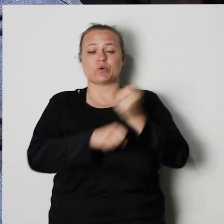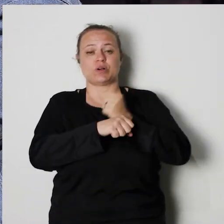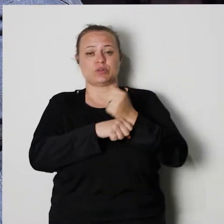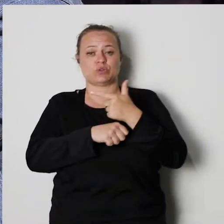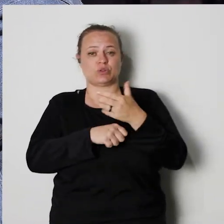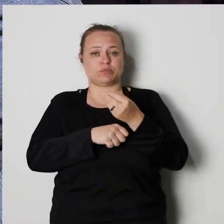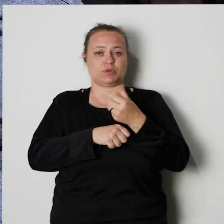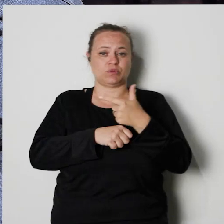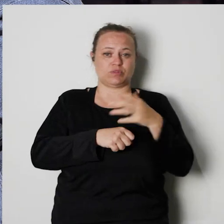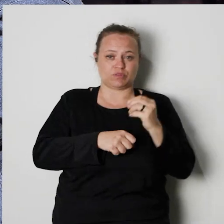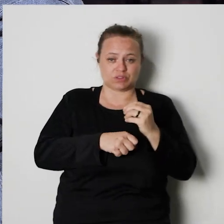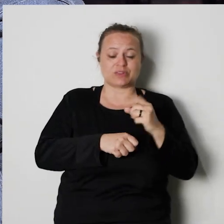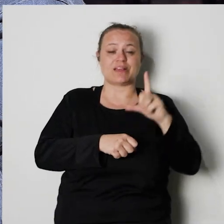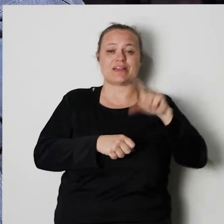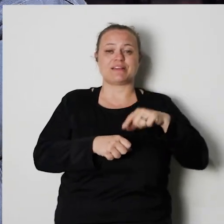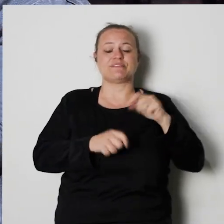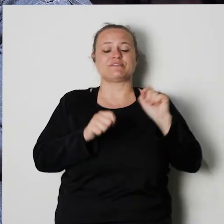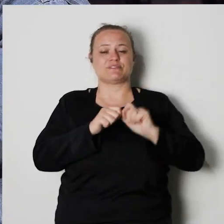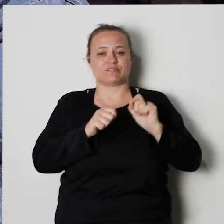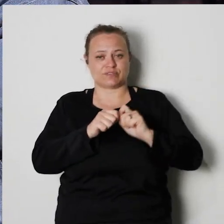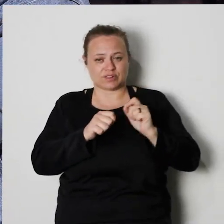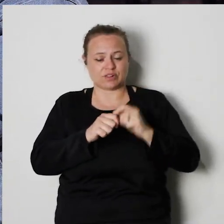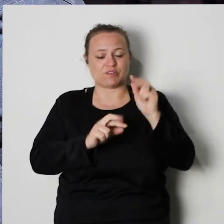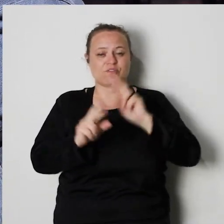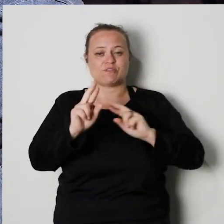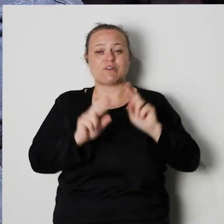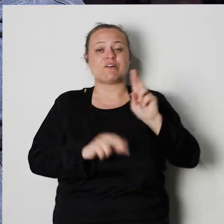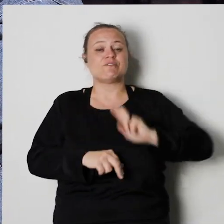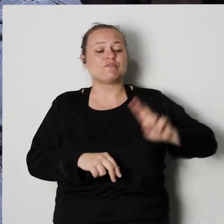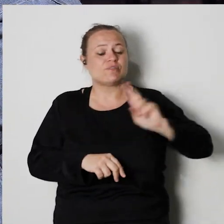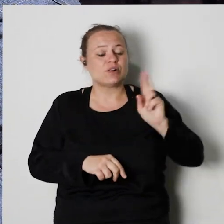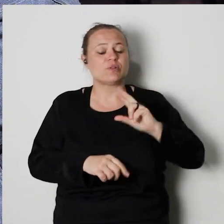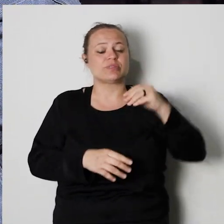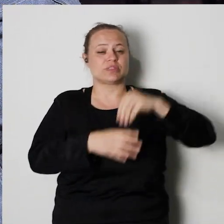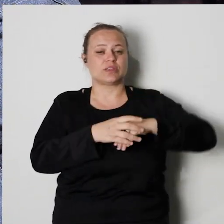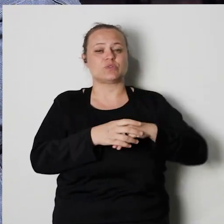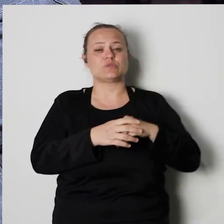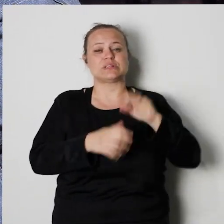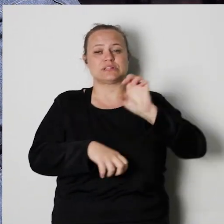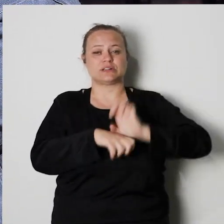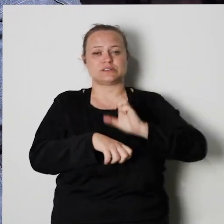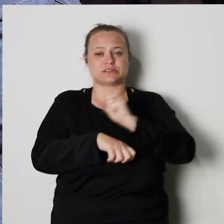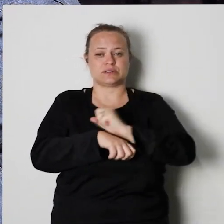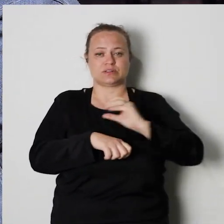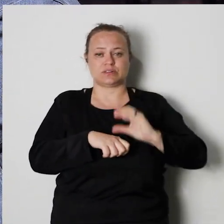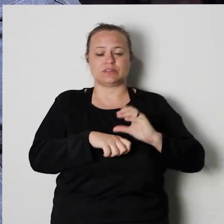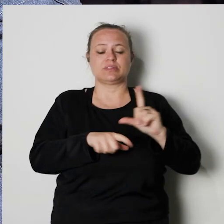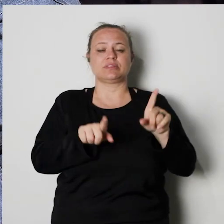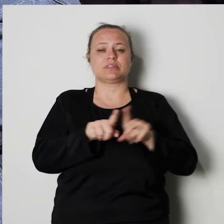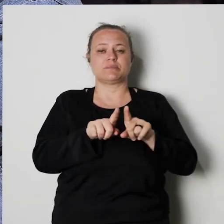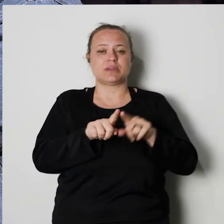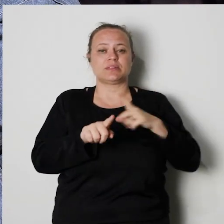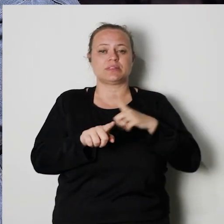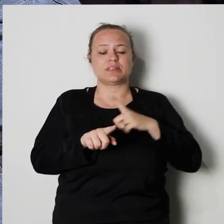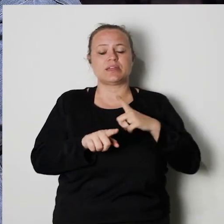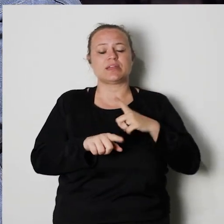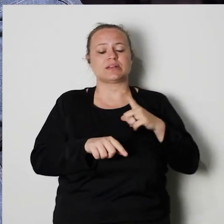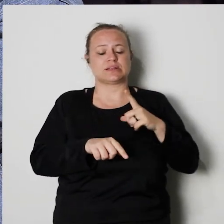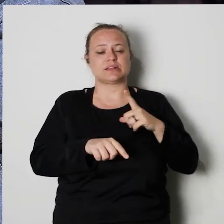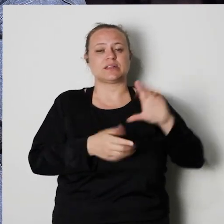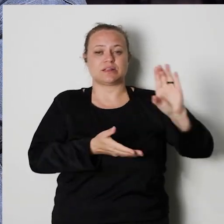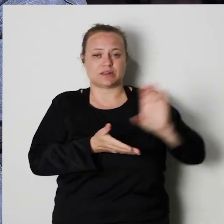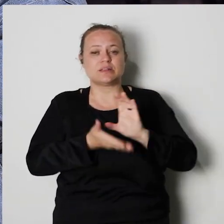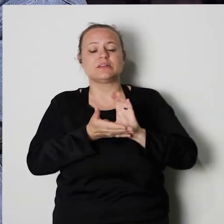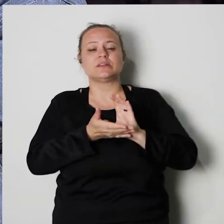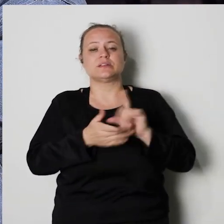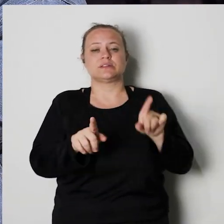importante prêmio aqui de cultura, né, a gente ganhou na edição 2020, né, que ele é executado com recursos do Estado de Santa